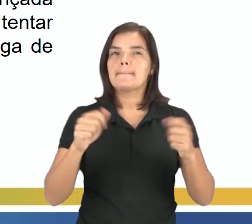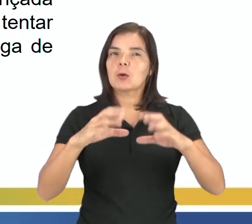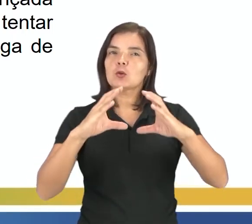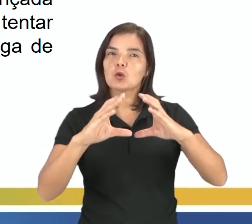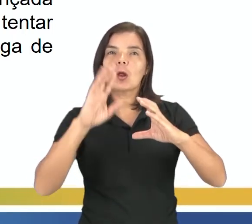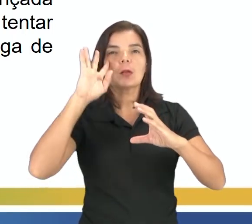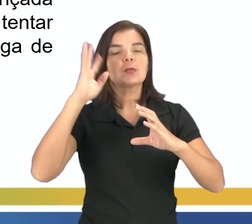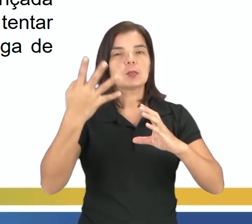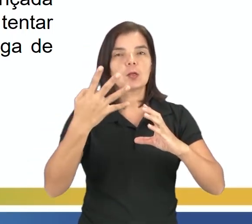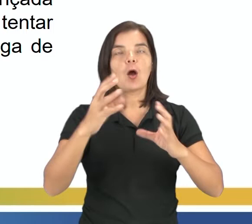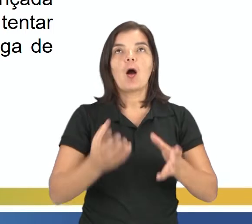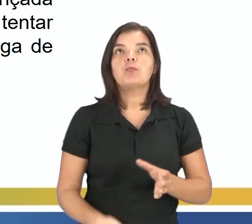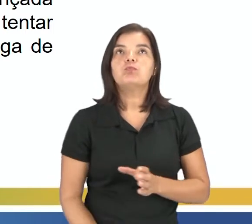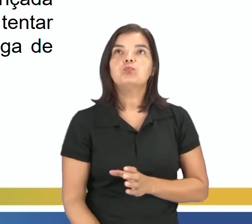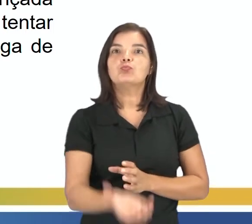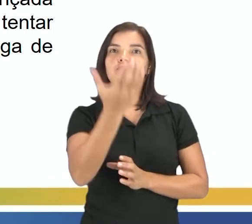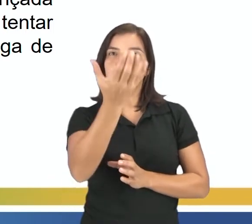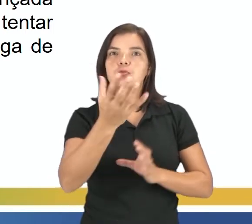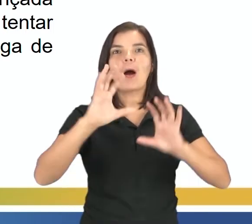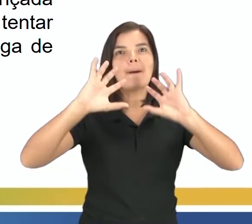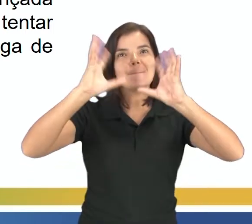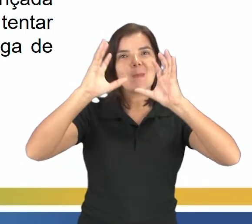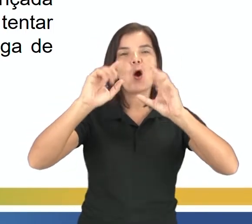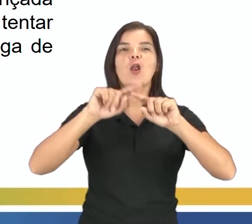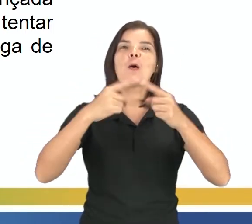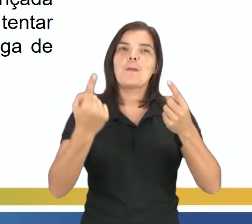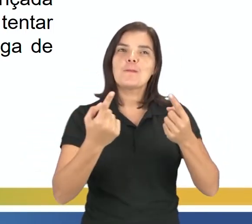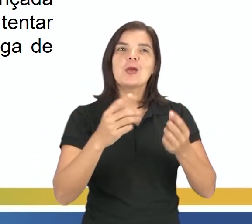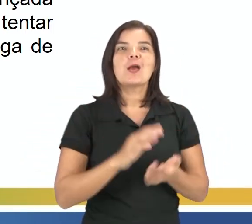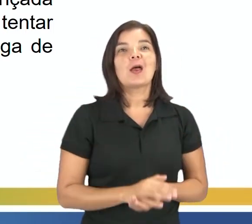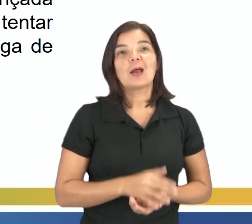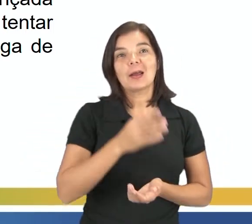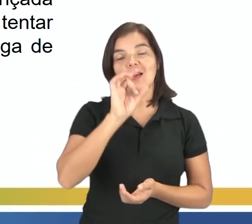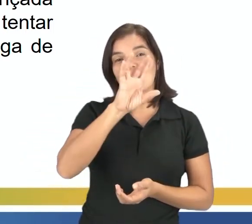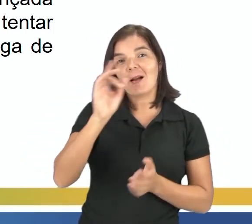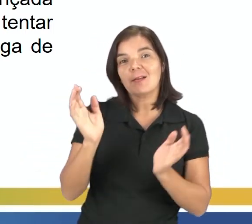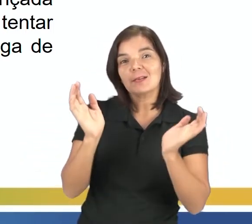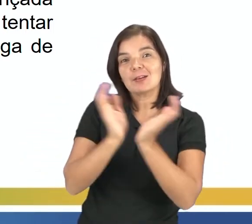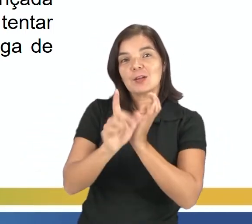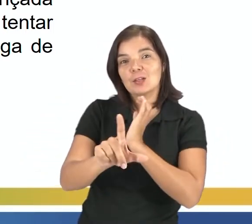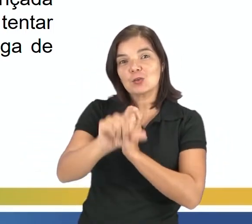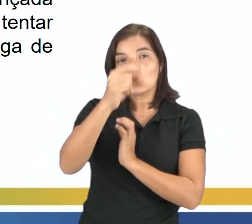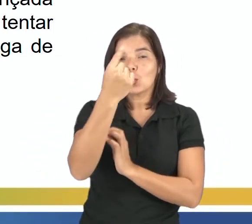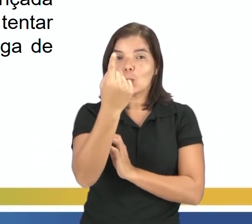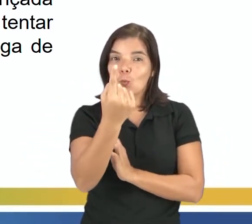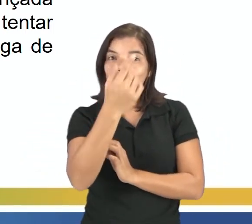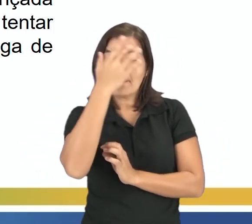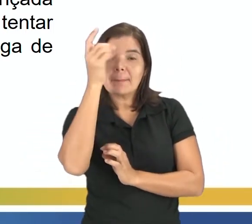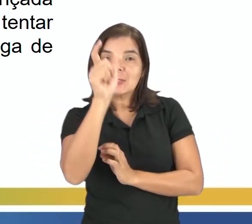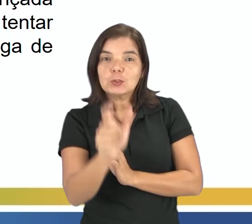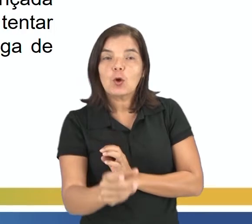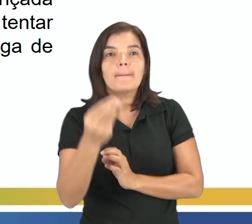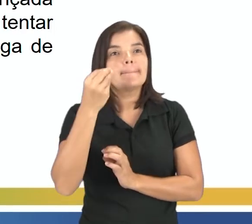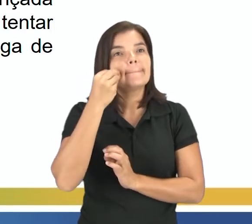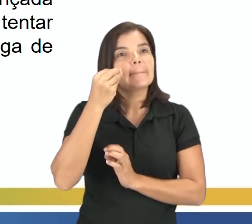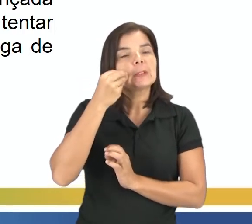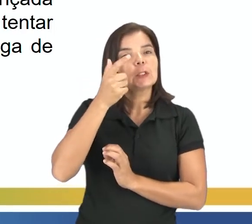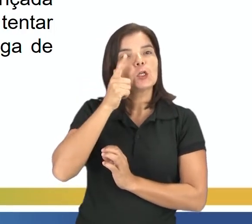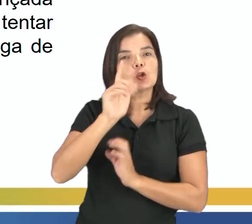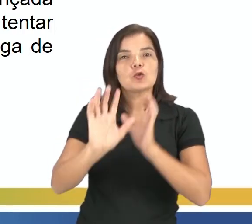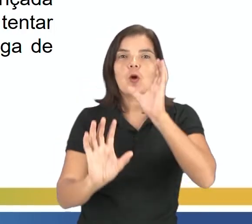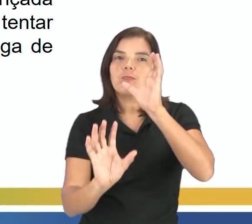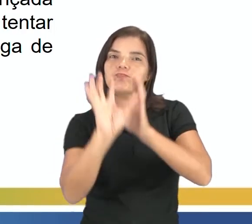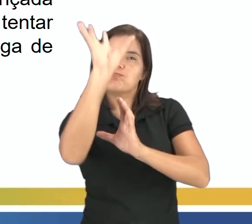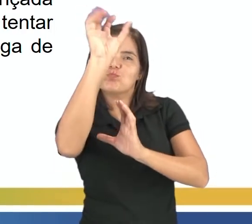é decidida com a bola ao ar, lançada pelo árbitro. A cada equipe escolhe um jogador para tentar conseguir